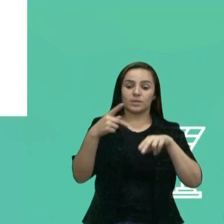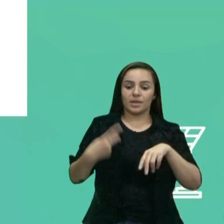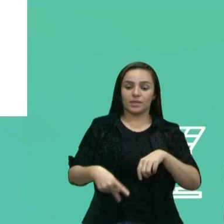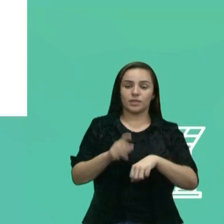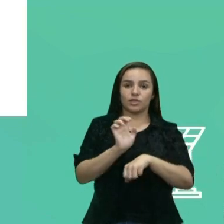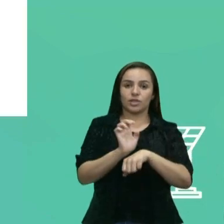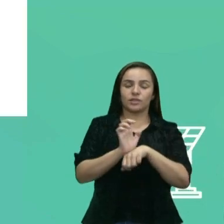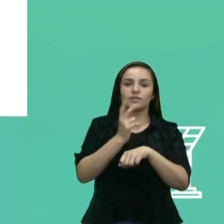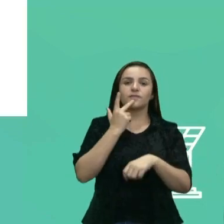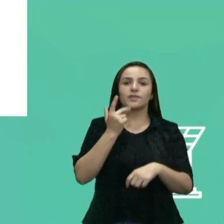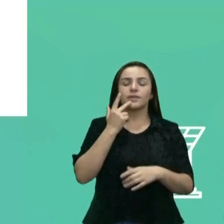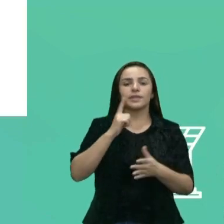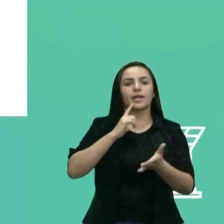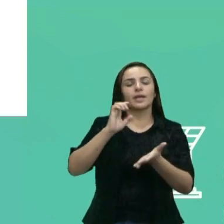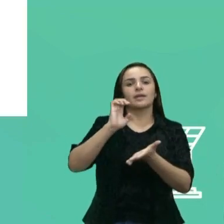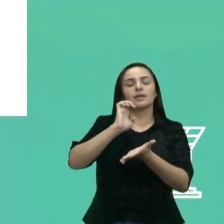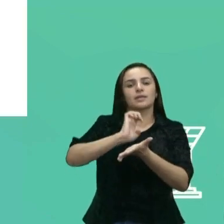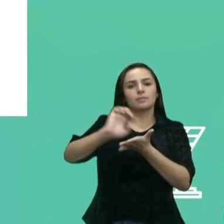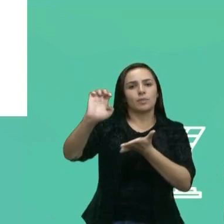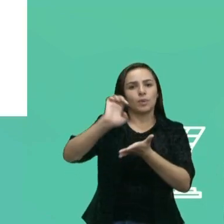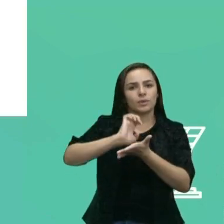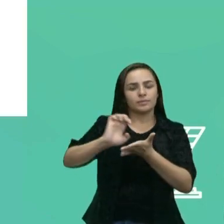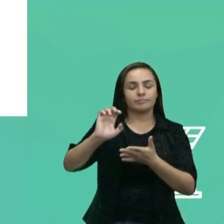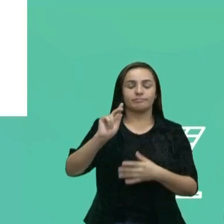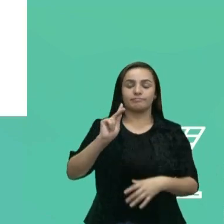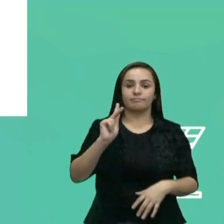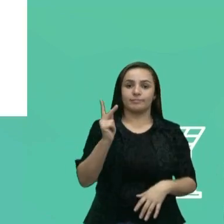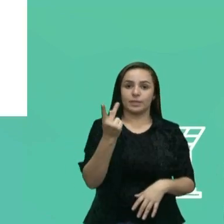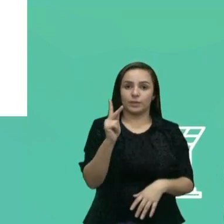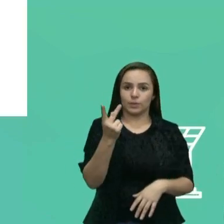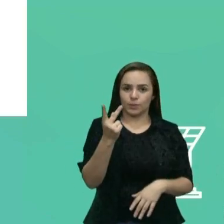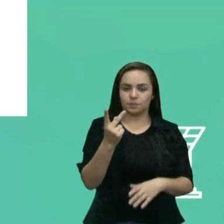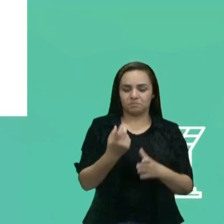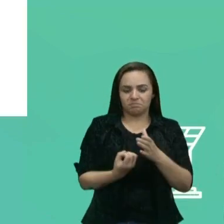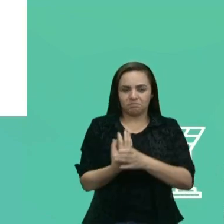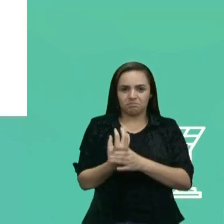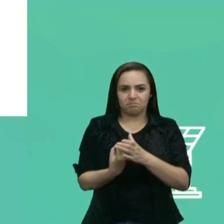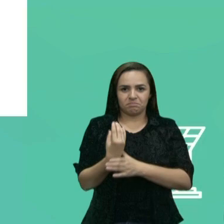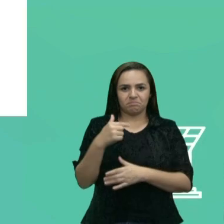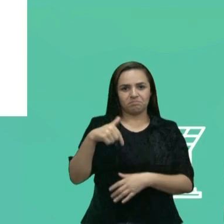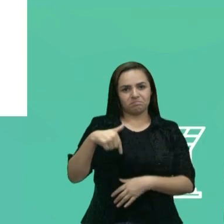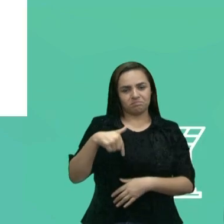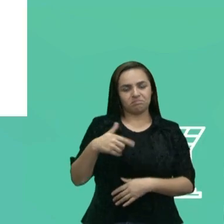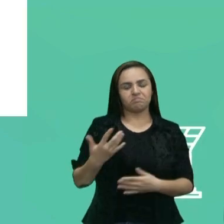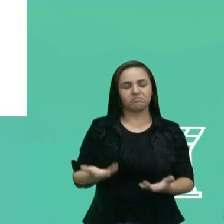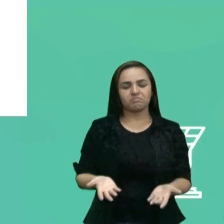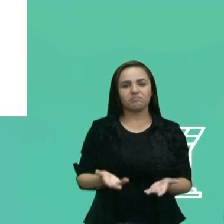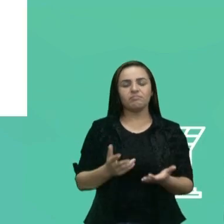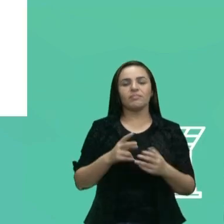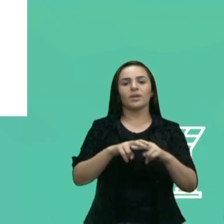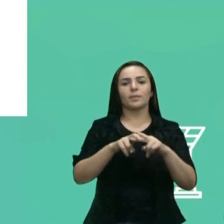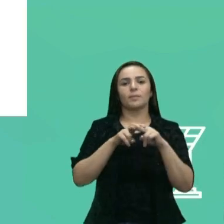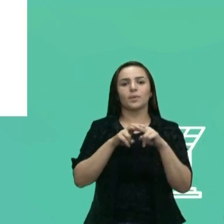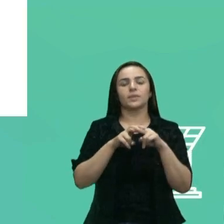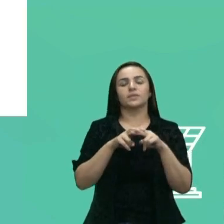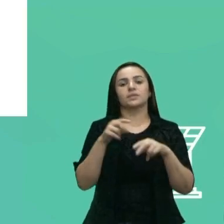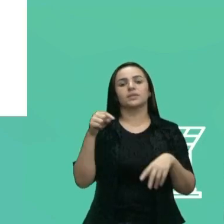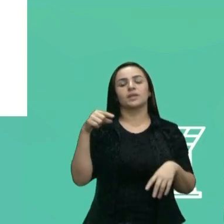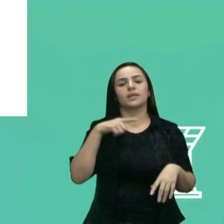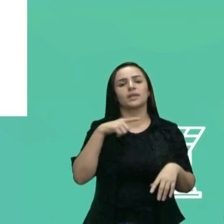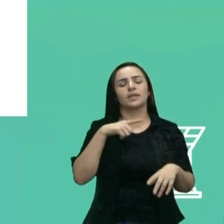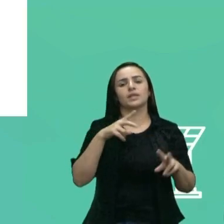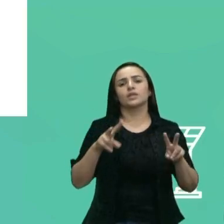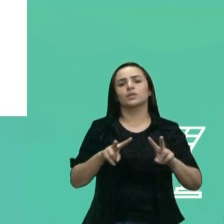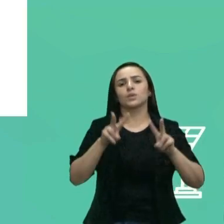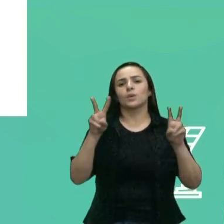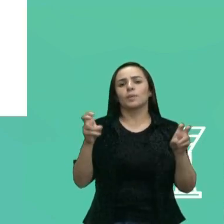produtor e exportador de hidrogênio. No entanto, nós esbarramos num dos pontos nevrálgicos dessa cadeia, que é a questão